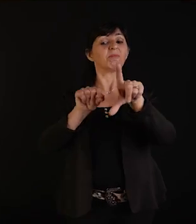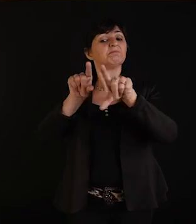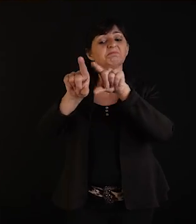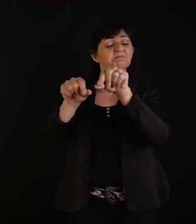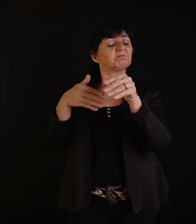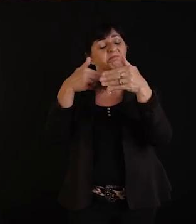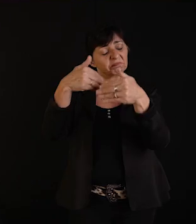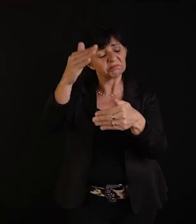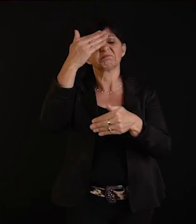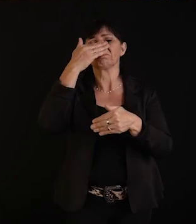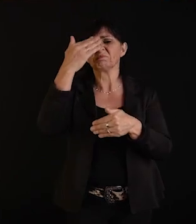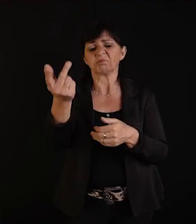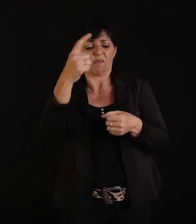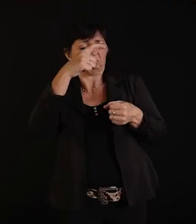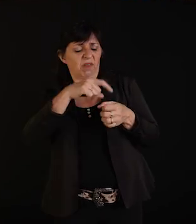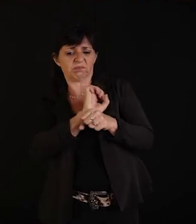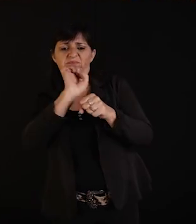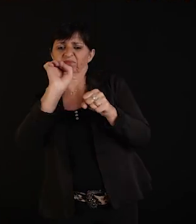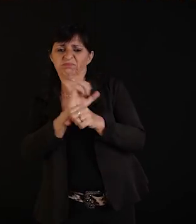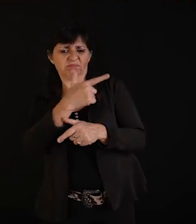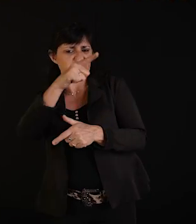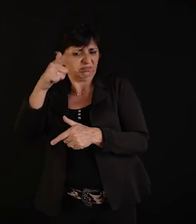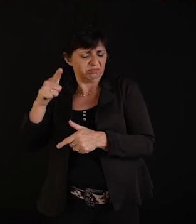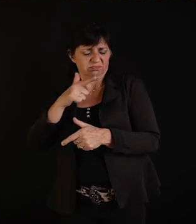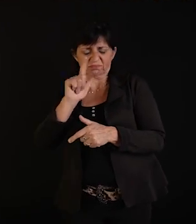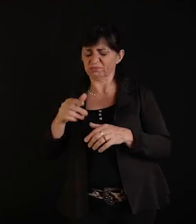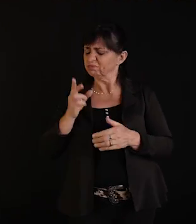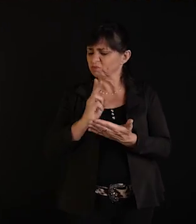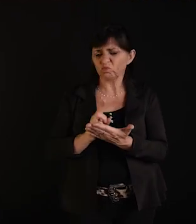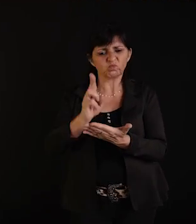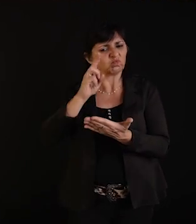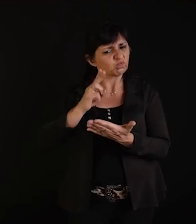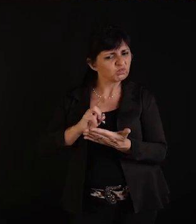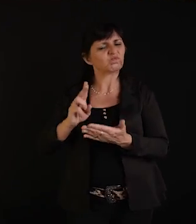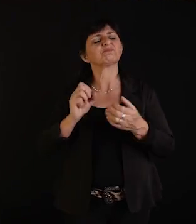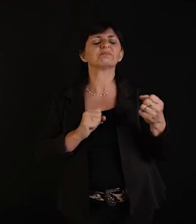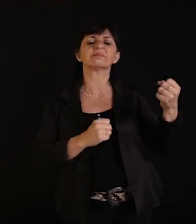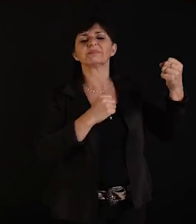pra quem voltar, só deixa a poeira pra trás.